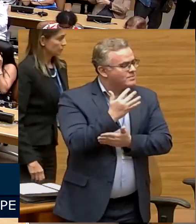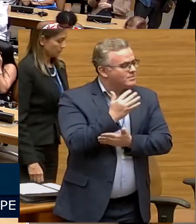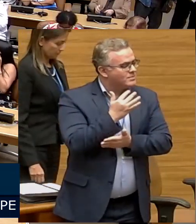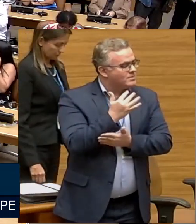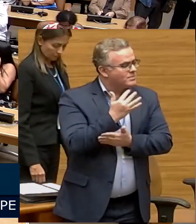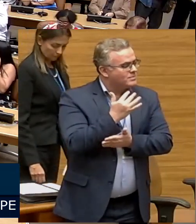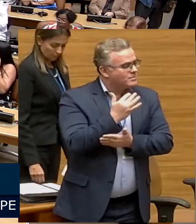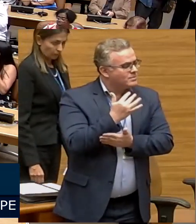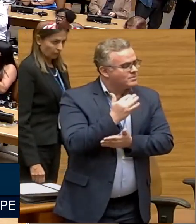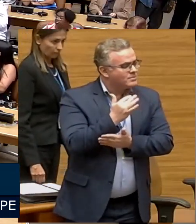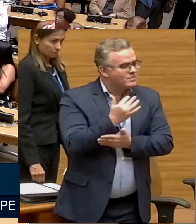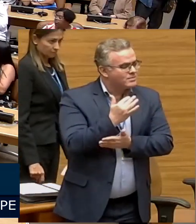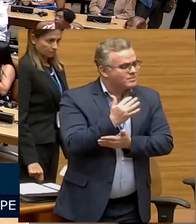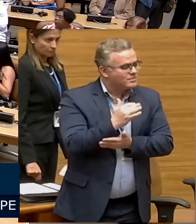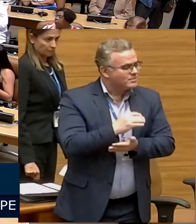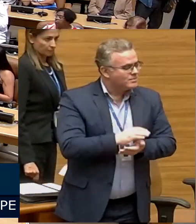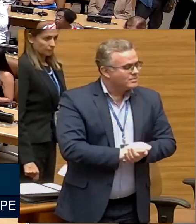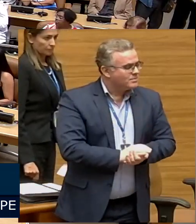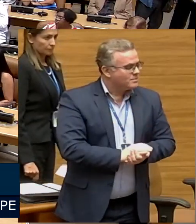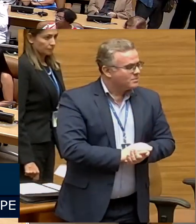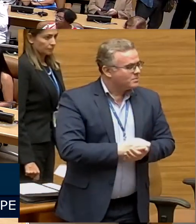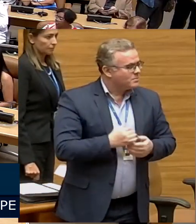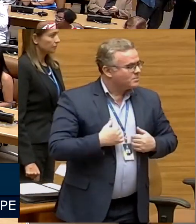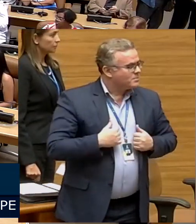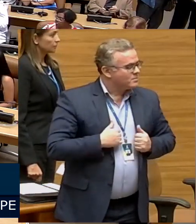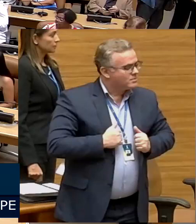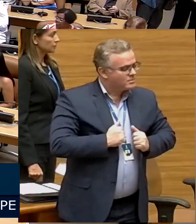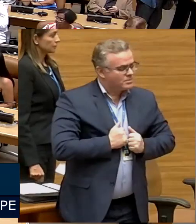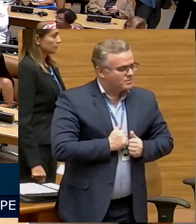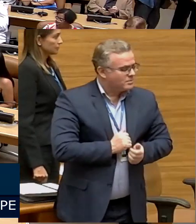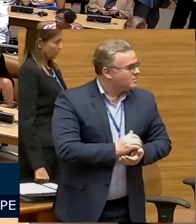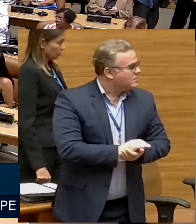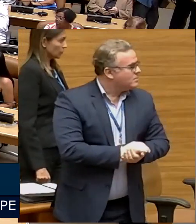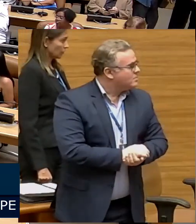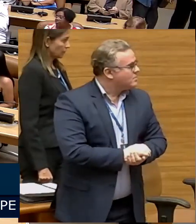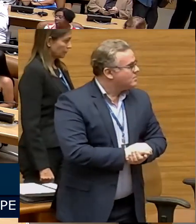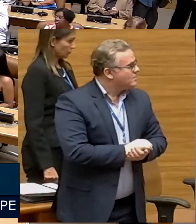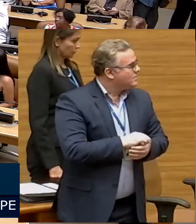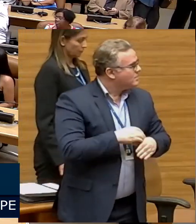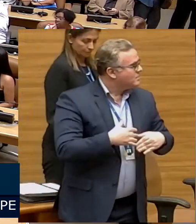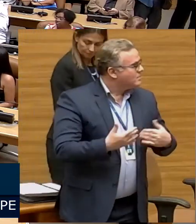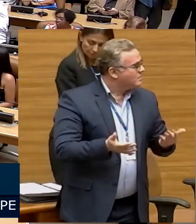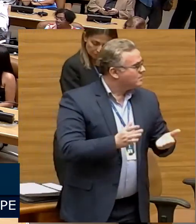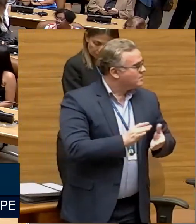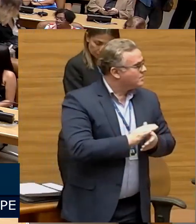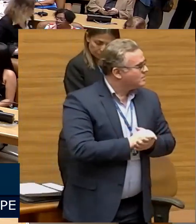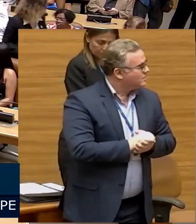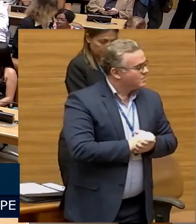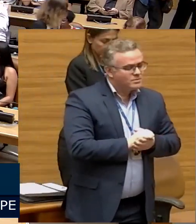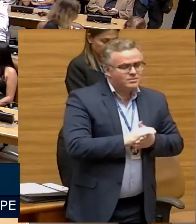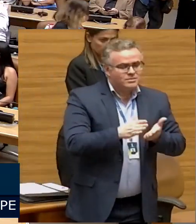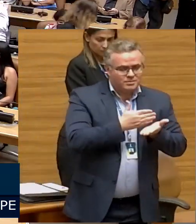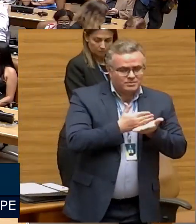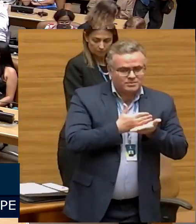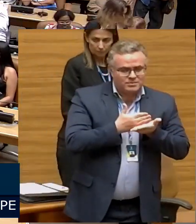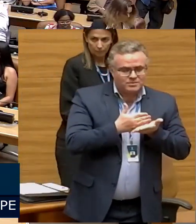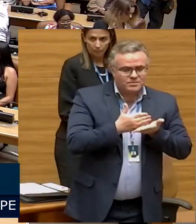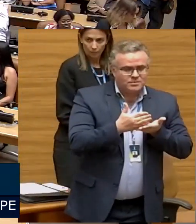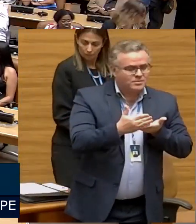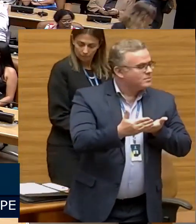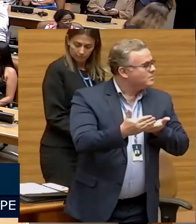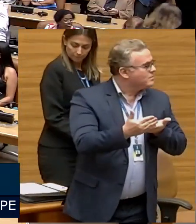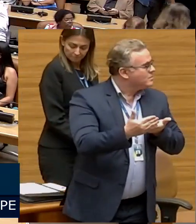Vou para dar início aqui,